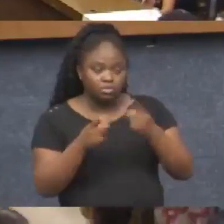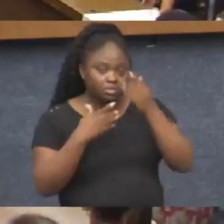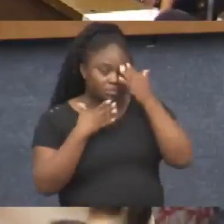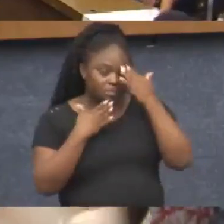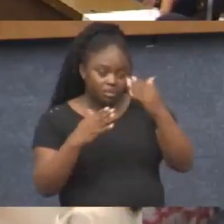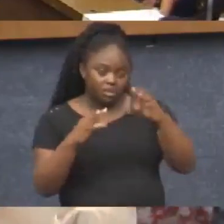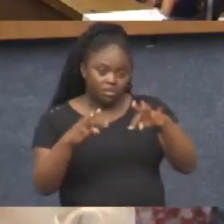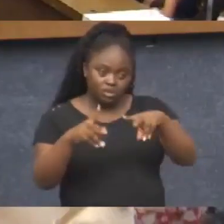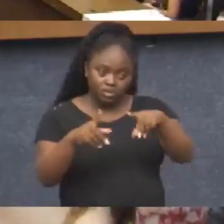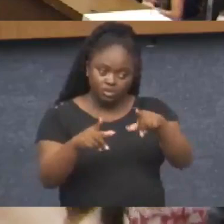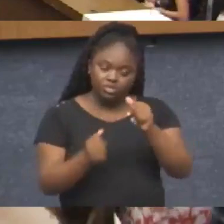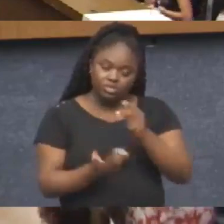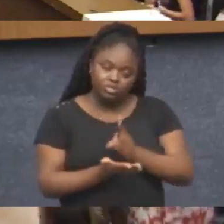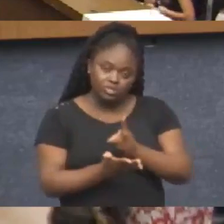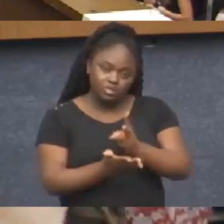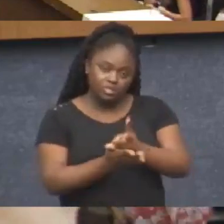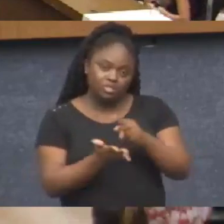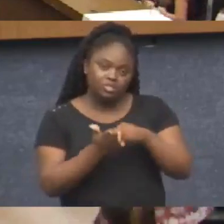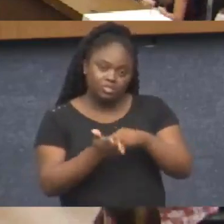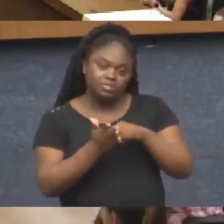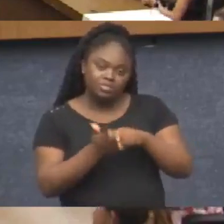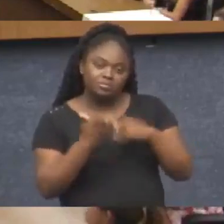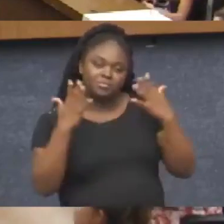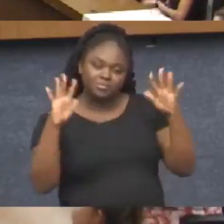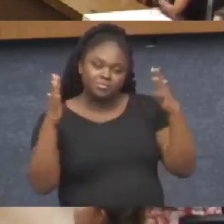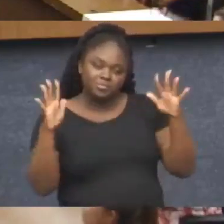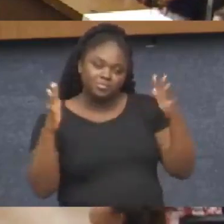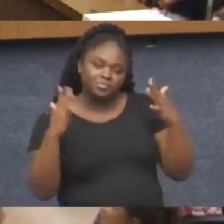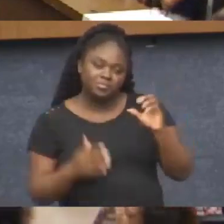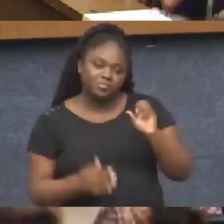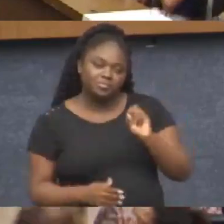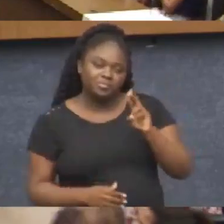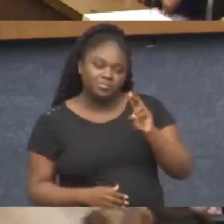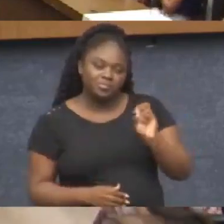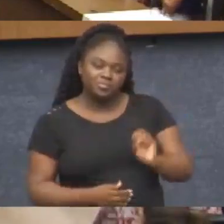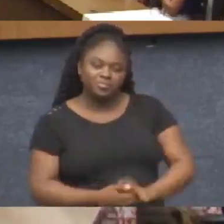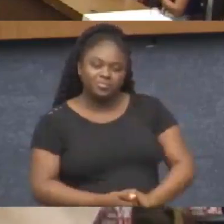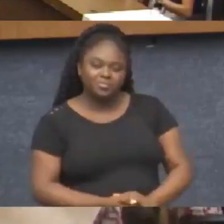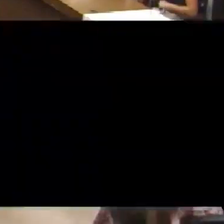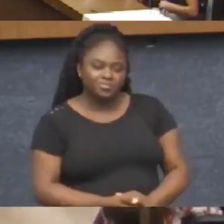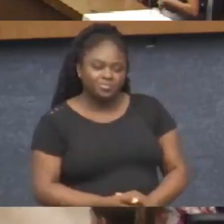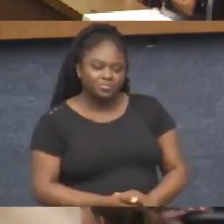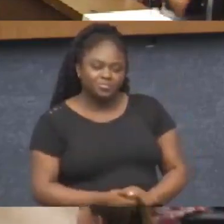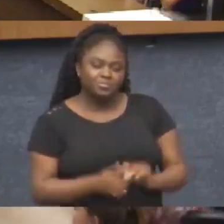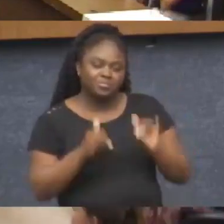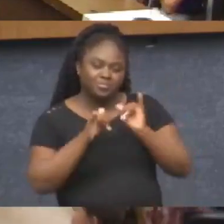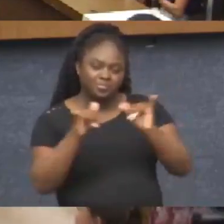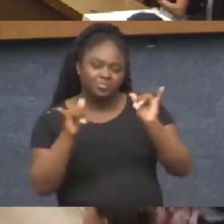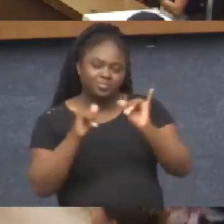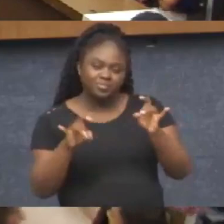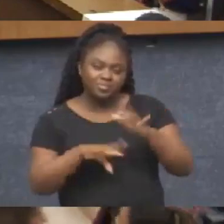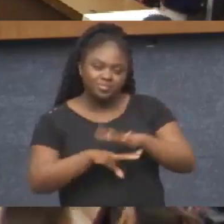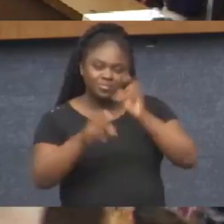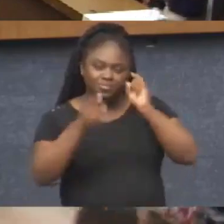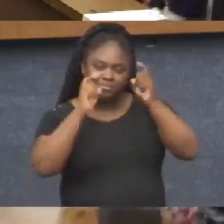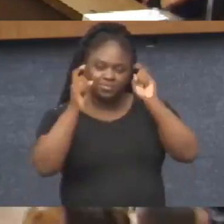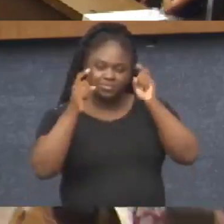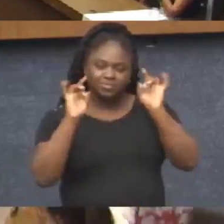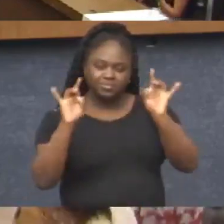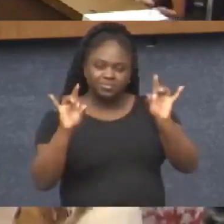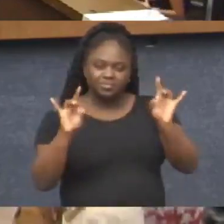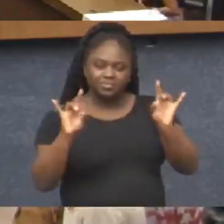obrigado demais todo mundo e vamos seguir firme em luta. Valeu! Viva o MFC e viva o SUS! Valeu! Declaro encerrada essa reunião